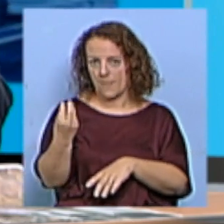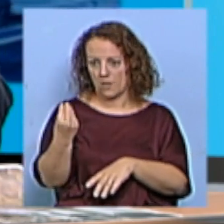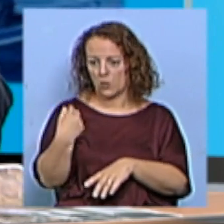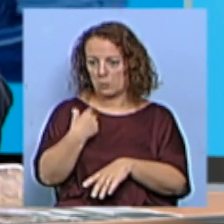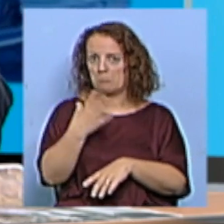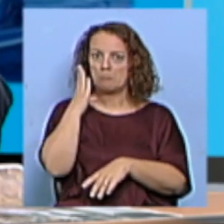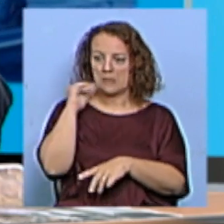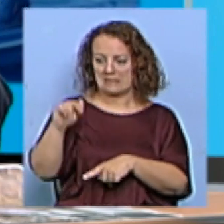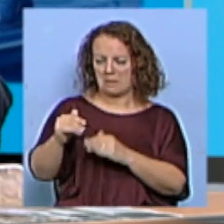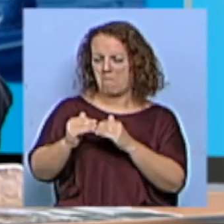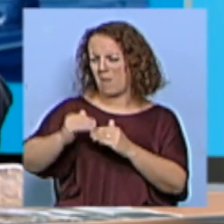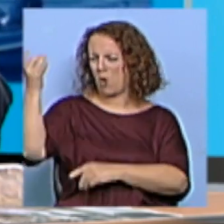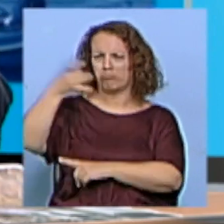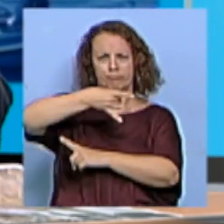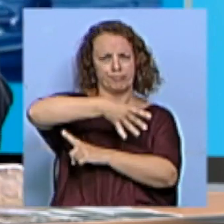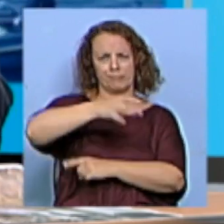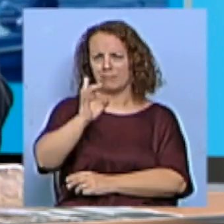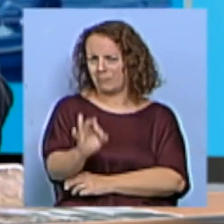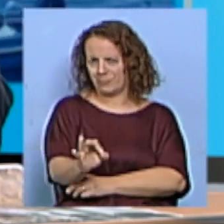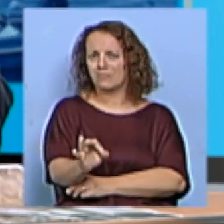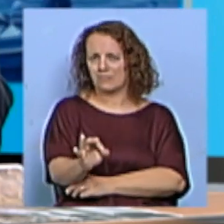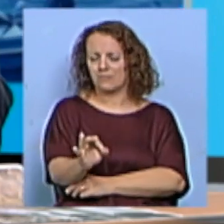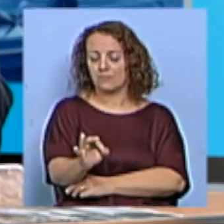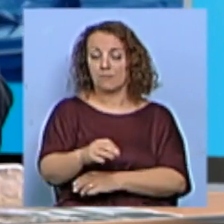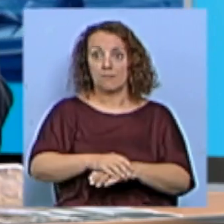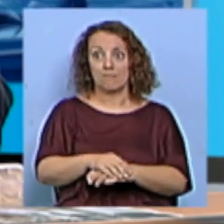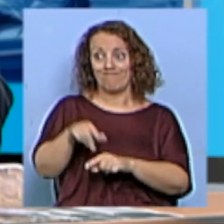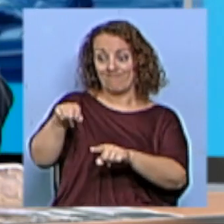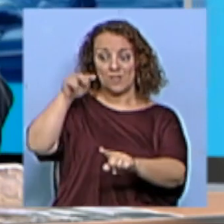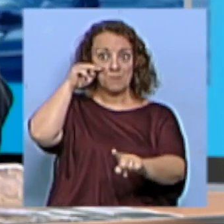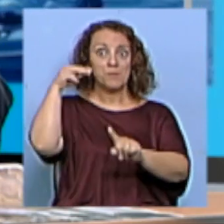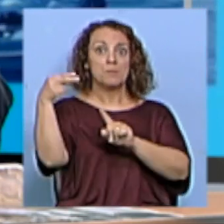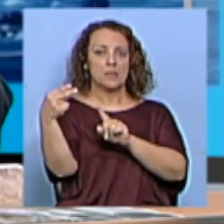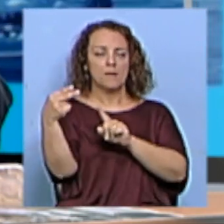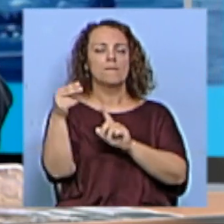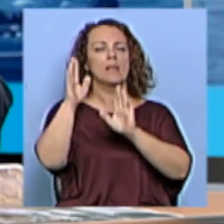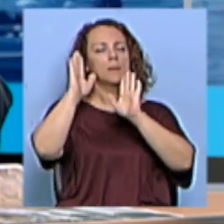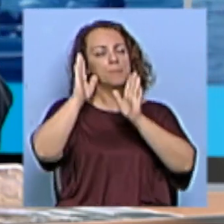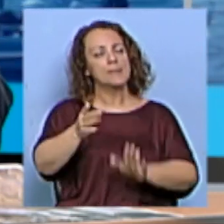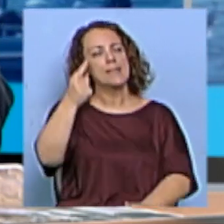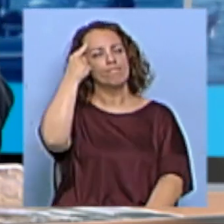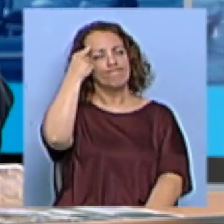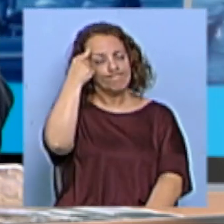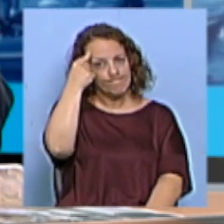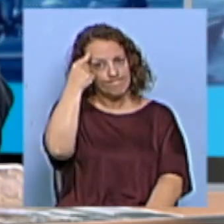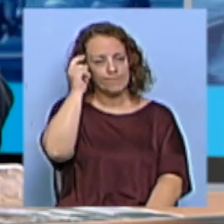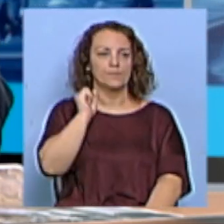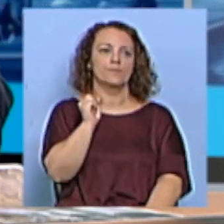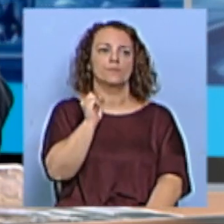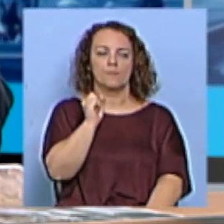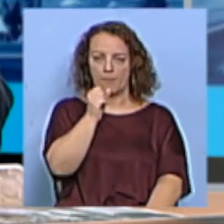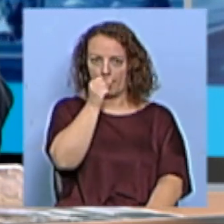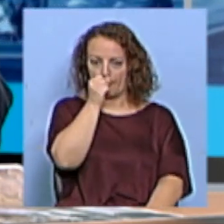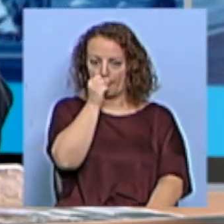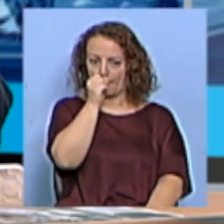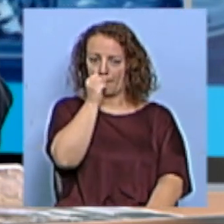outra. Certamente que é. E nessa perspectiva, lembrar o seguinte. Lembrar que a grande maioria